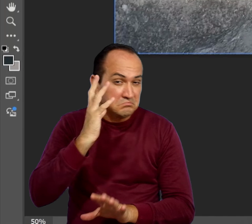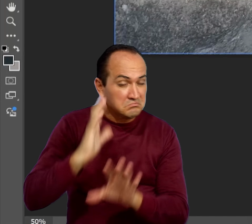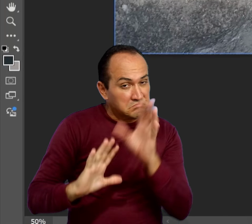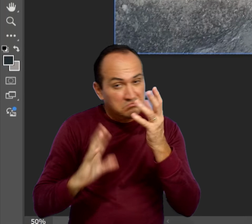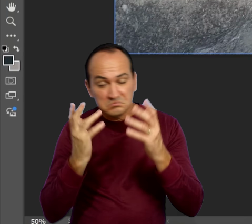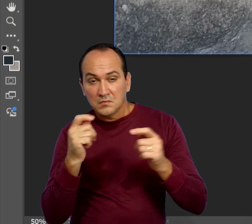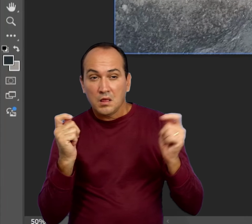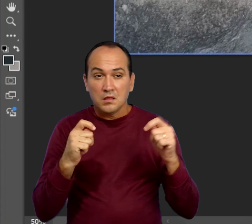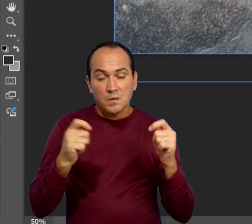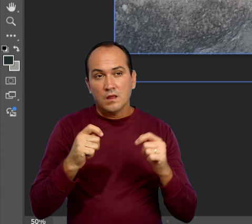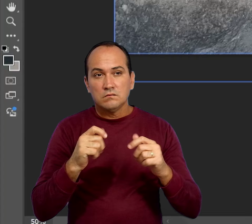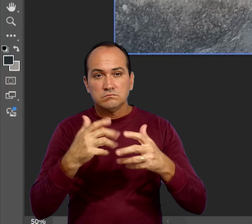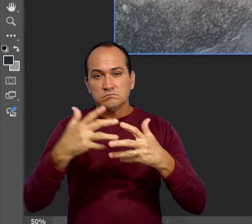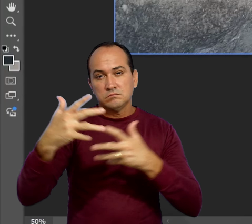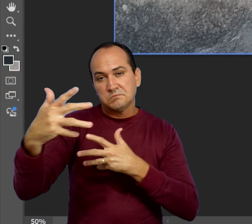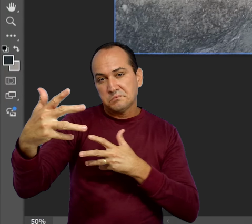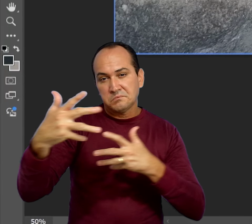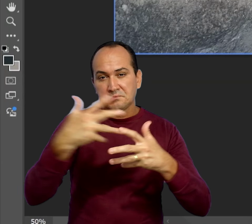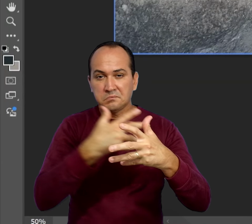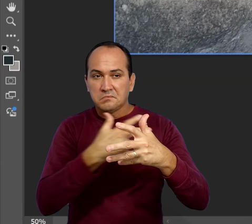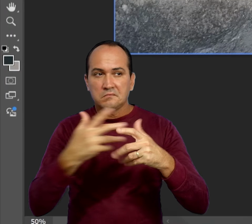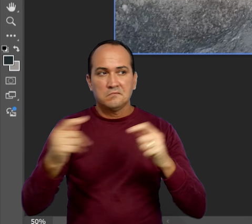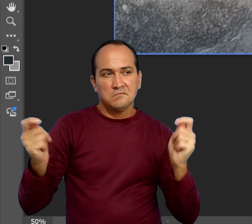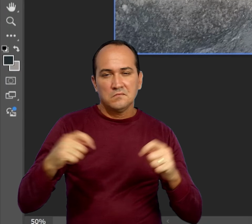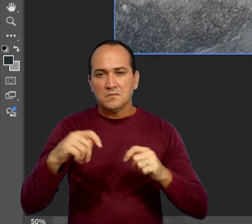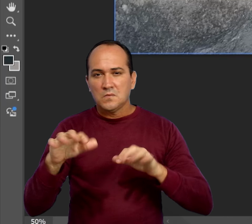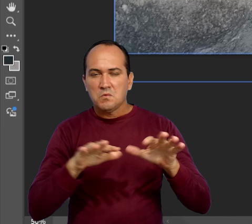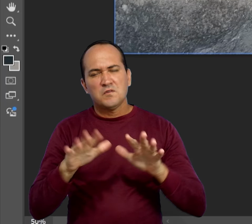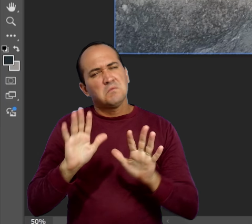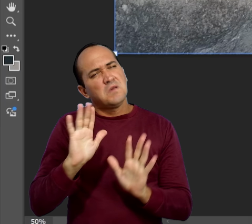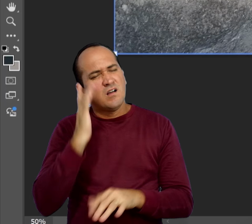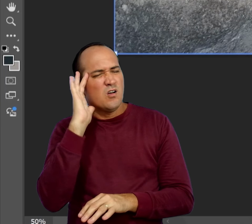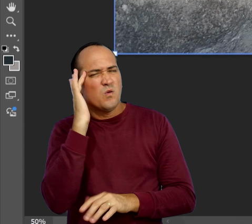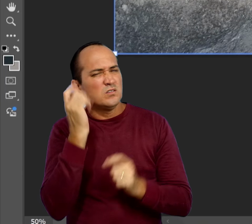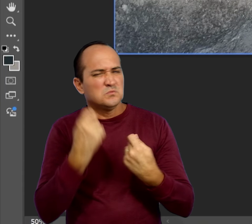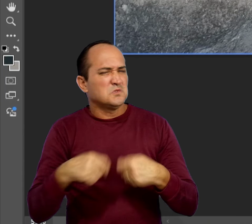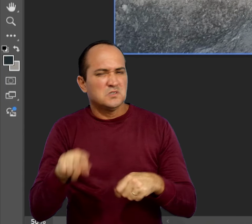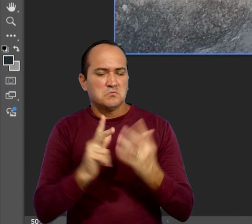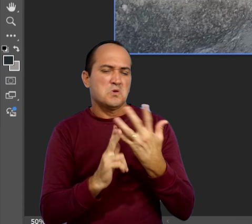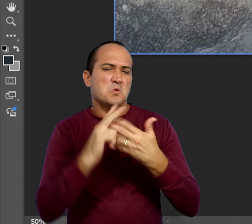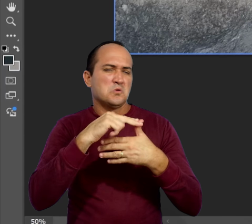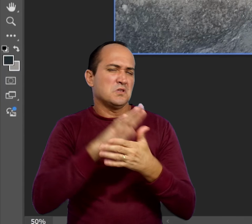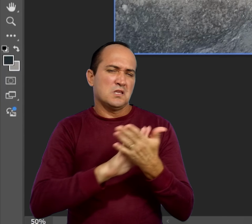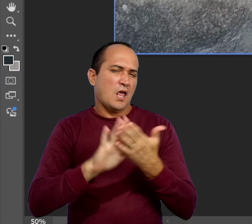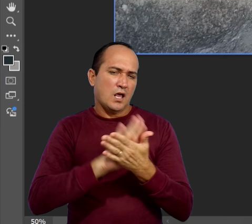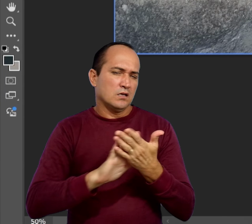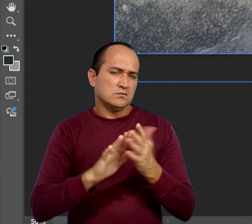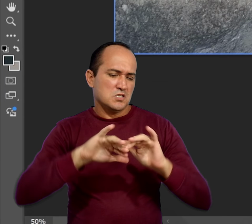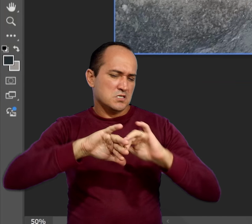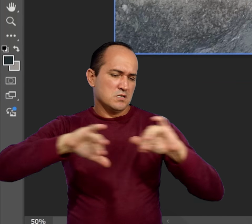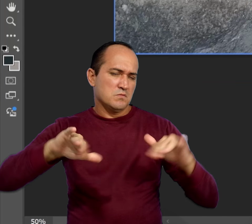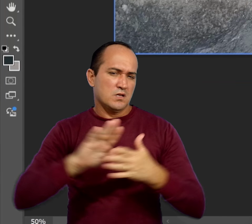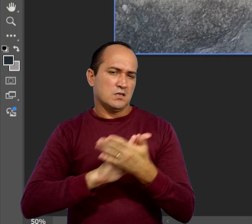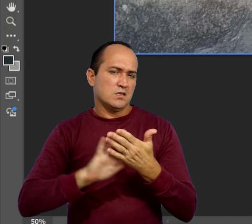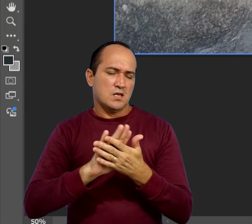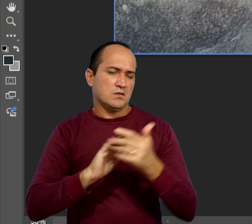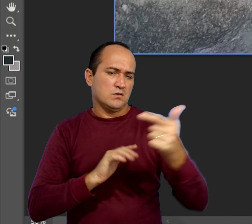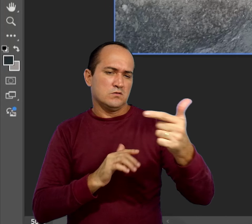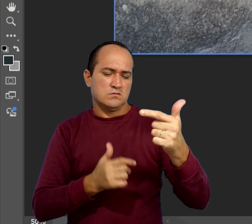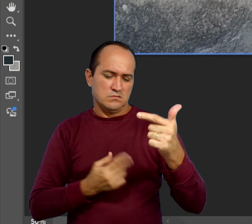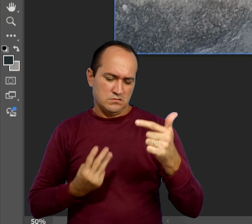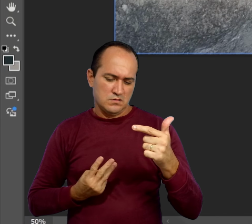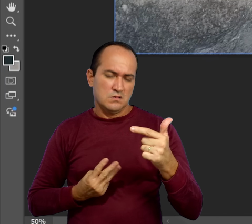uma eventual possibilidade de poder mover o terceiro, tá? Mas eu acho que não vai ser necessário. Você vê que eu nem recortei, separando